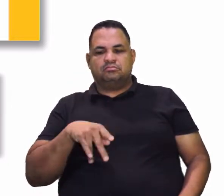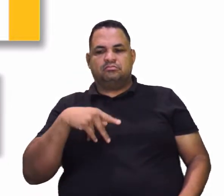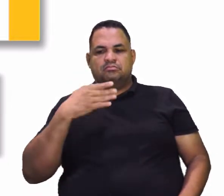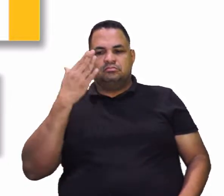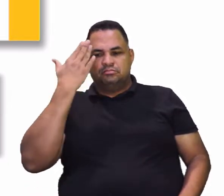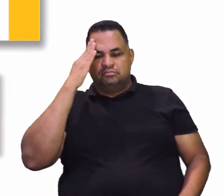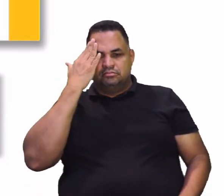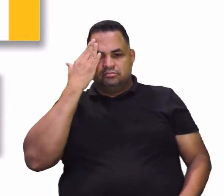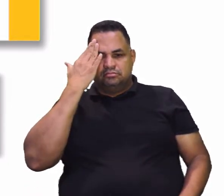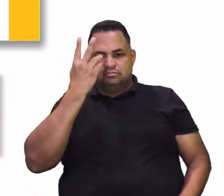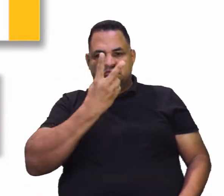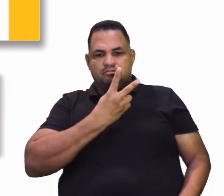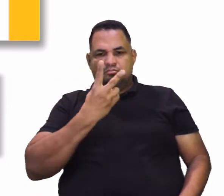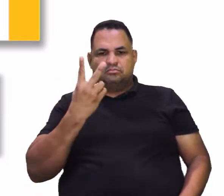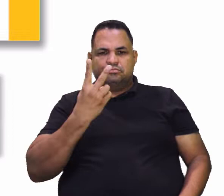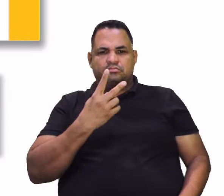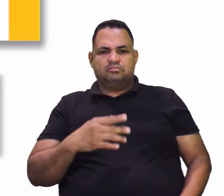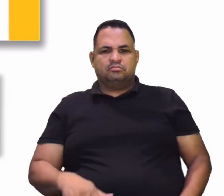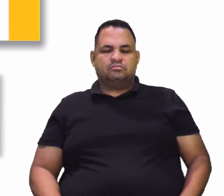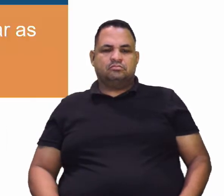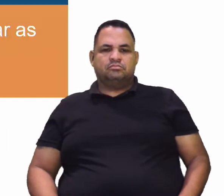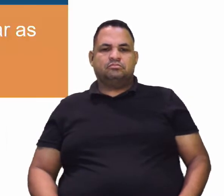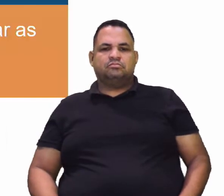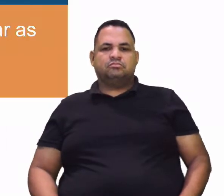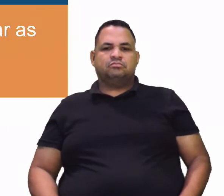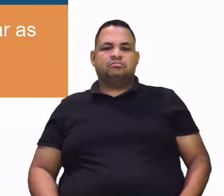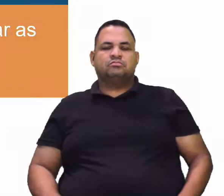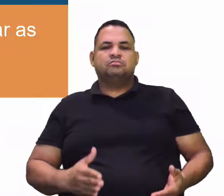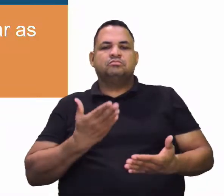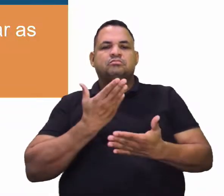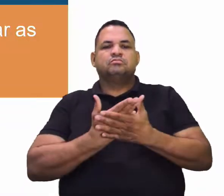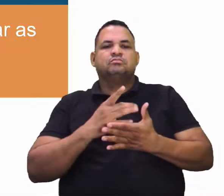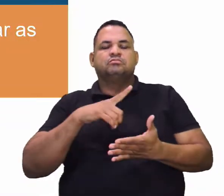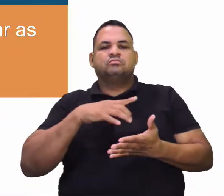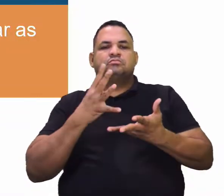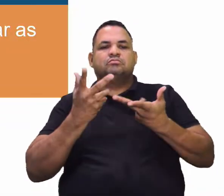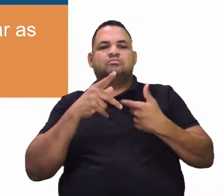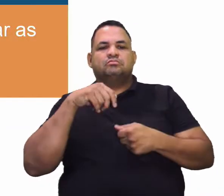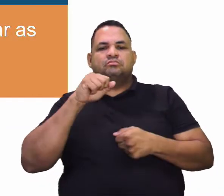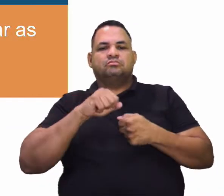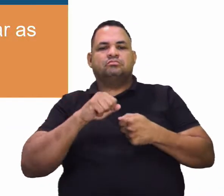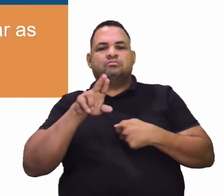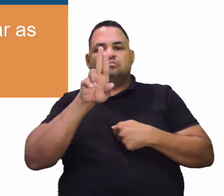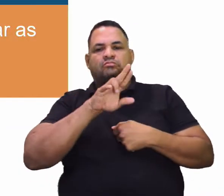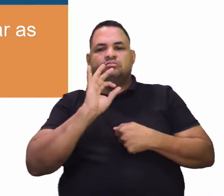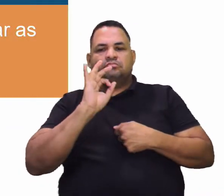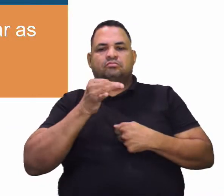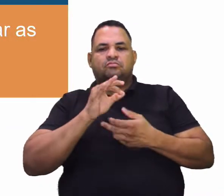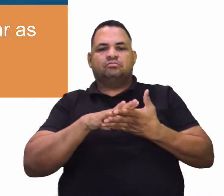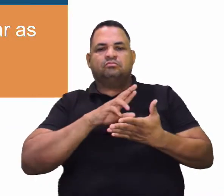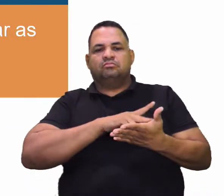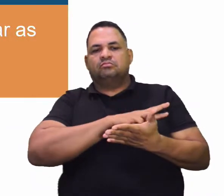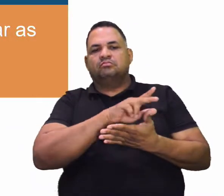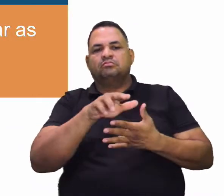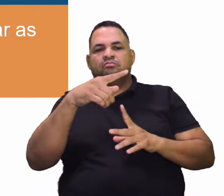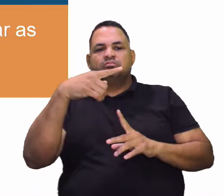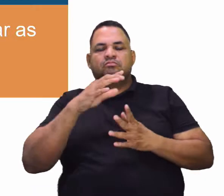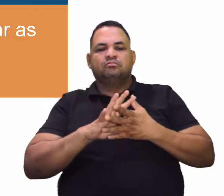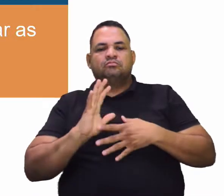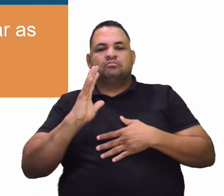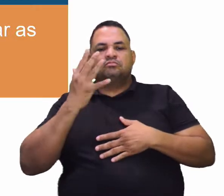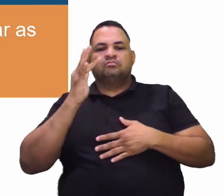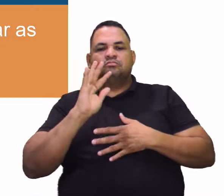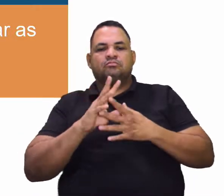aula entender a diferença desses dois. Toda aula tem uma habilidade. A habilidade de hoje é fazer uso adequado dos diversos tipos dos